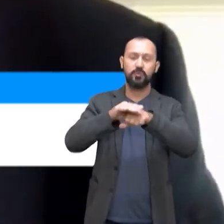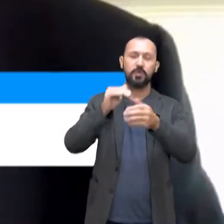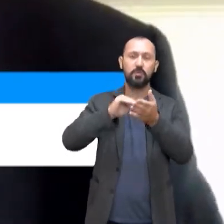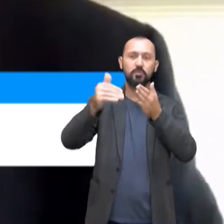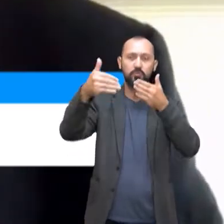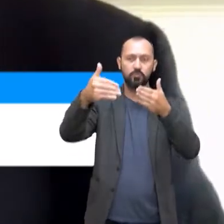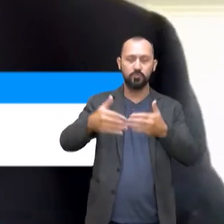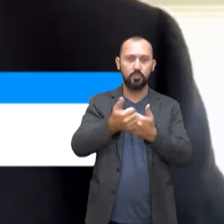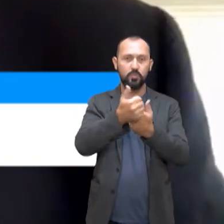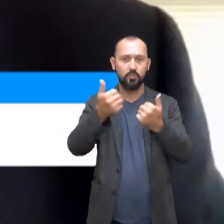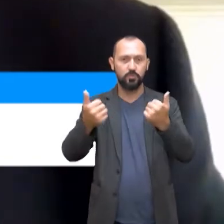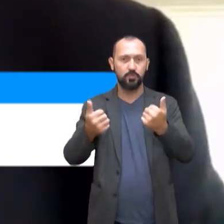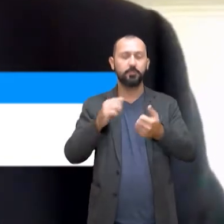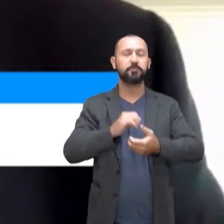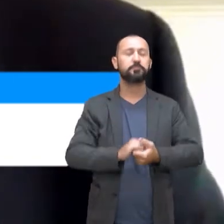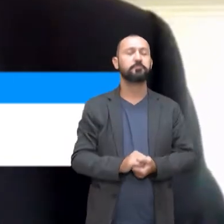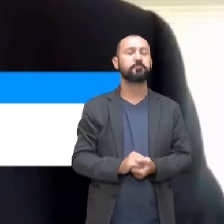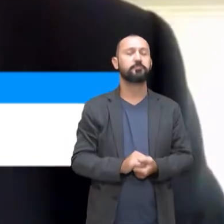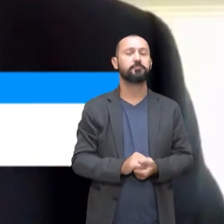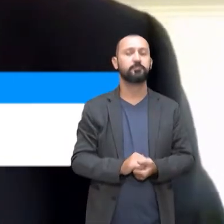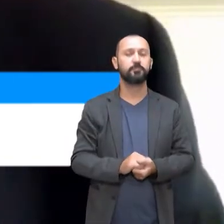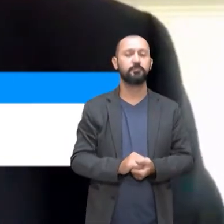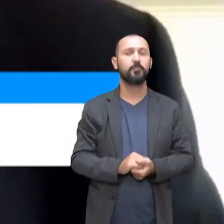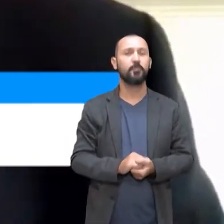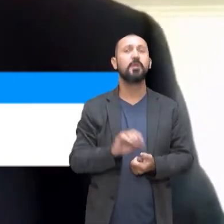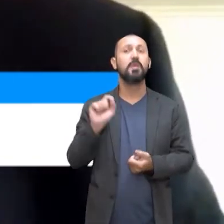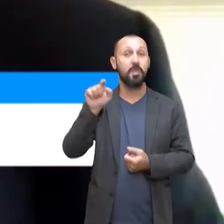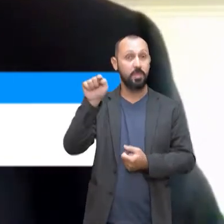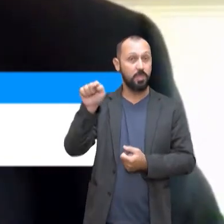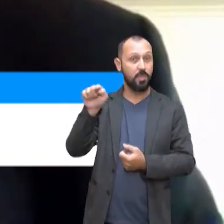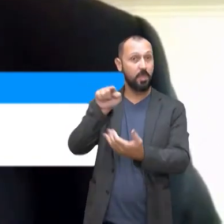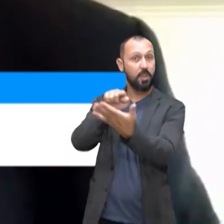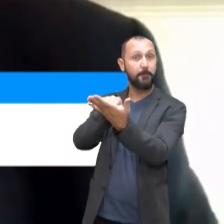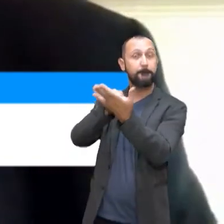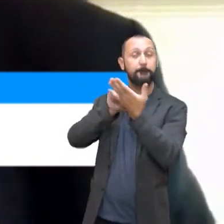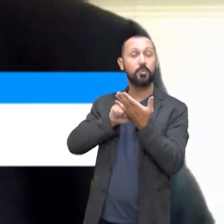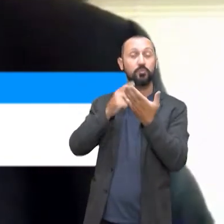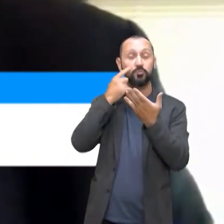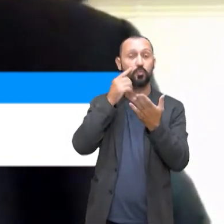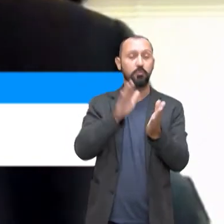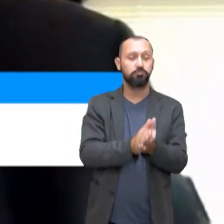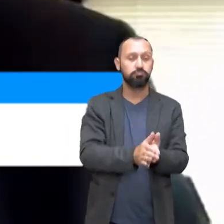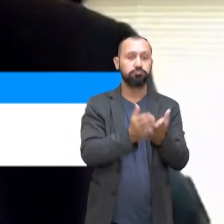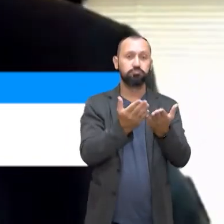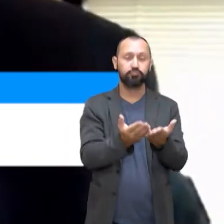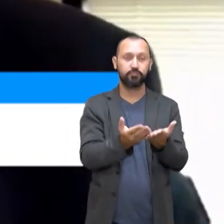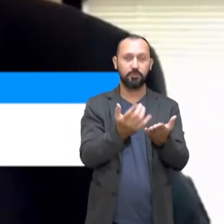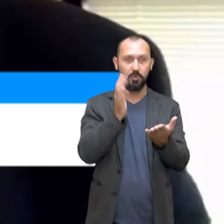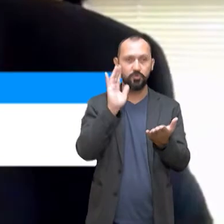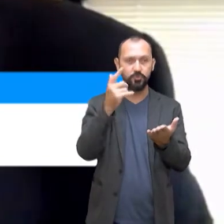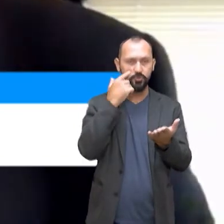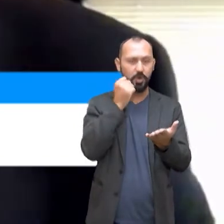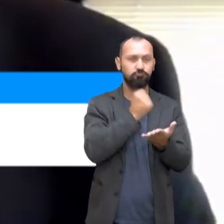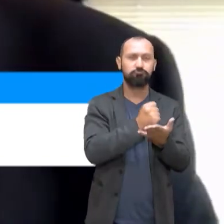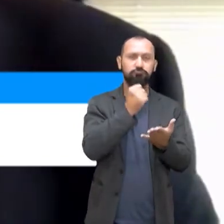secretário adjunto e, inclusive, ele me mostrou alguns contratos e foram publicados, revogados, teve